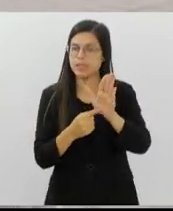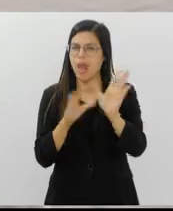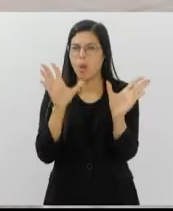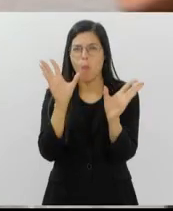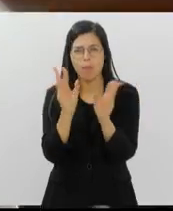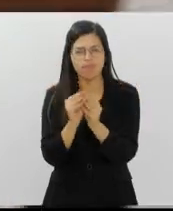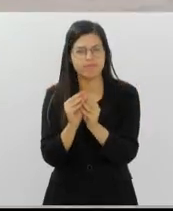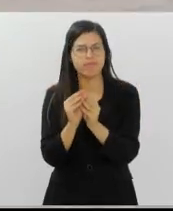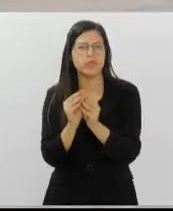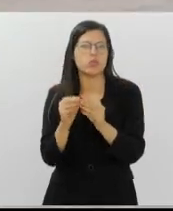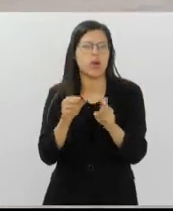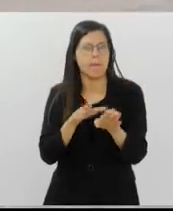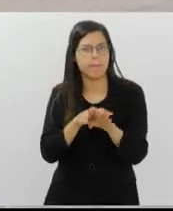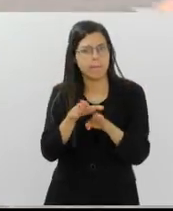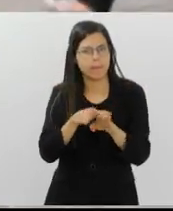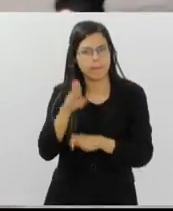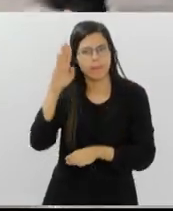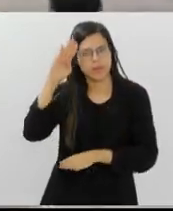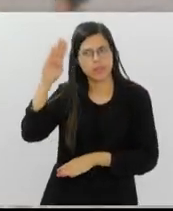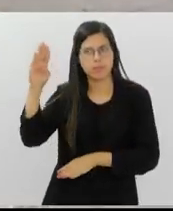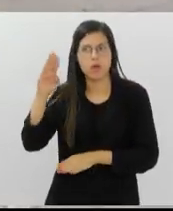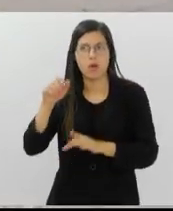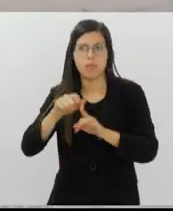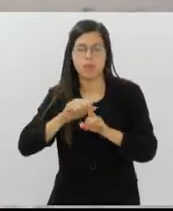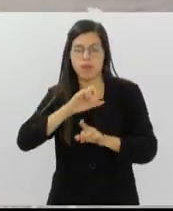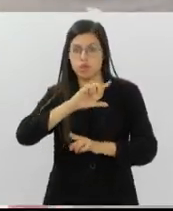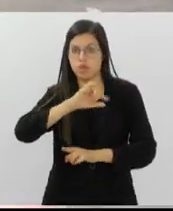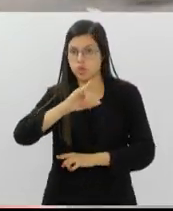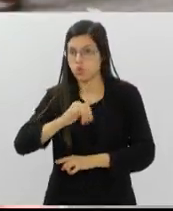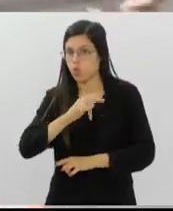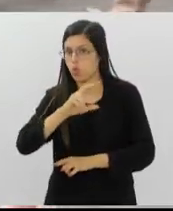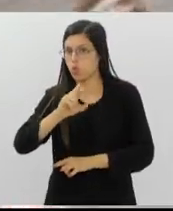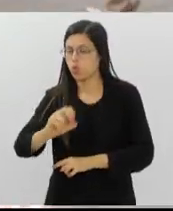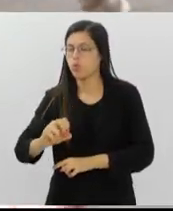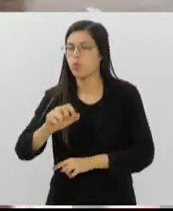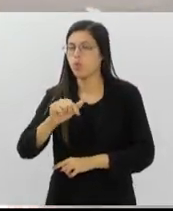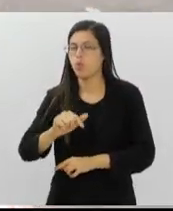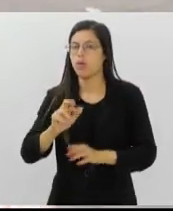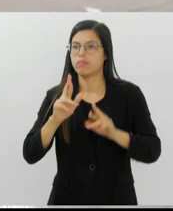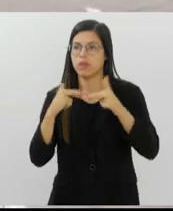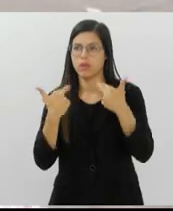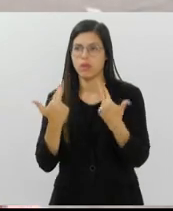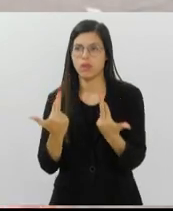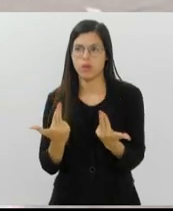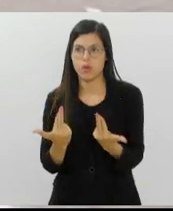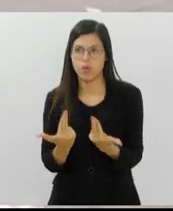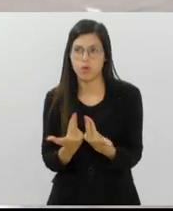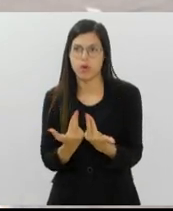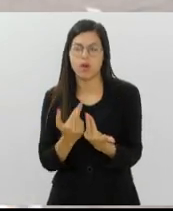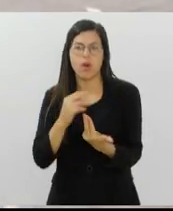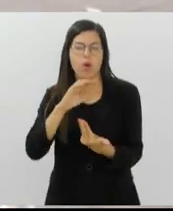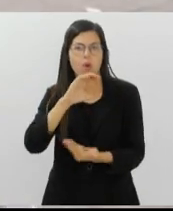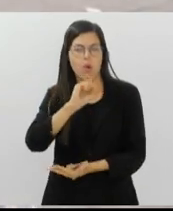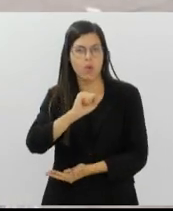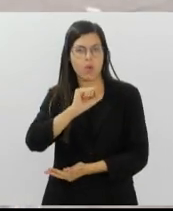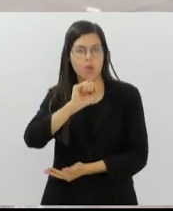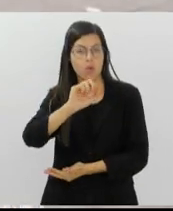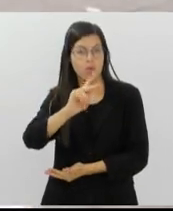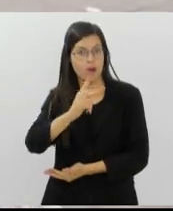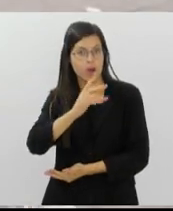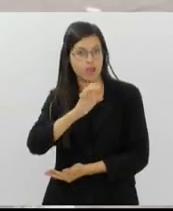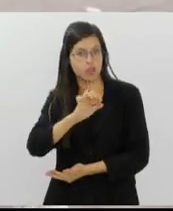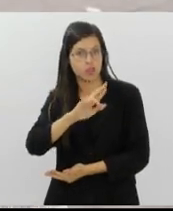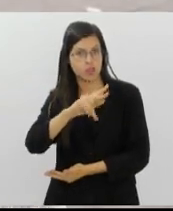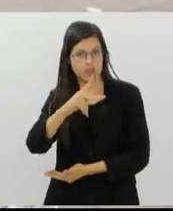suas principais recomendações em julho, em uma reunião com os e as Sherpas dos governos do G20.